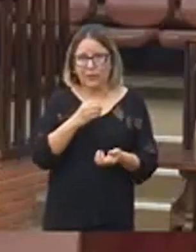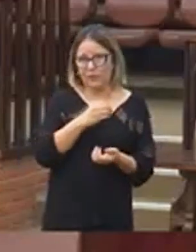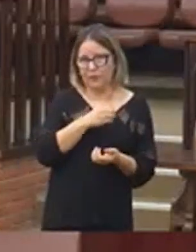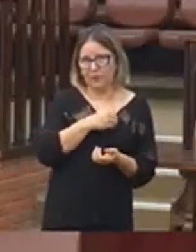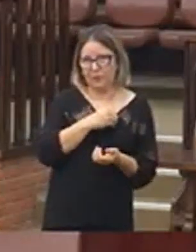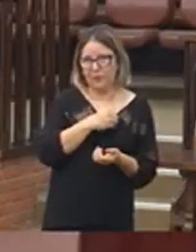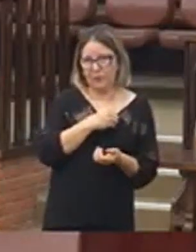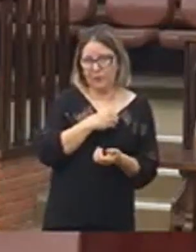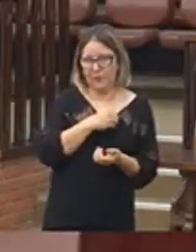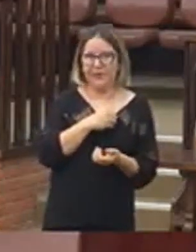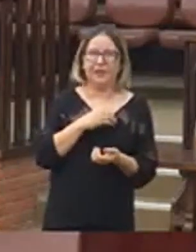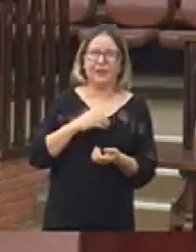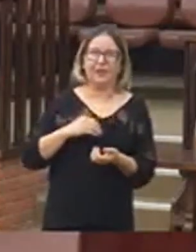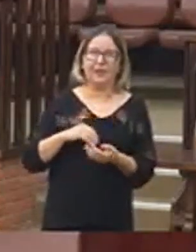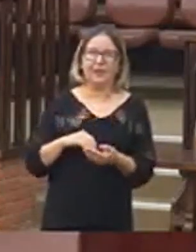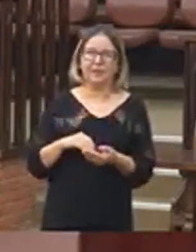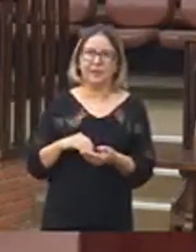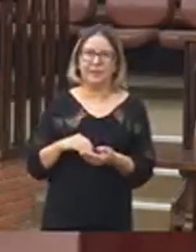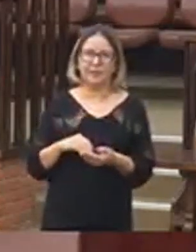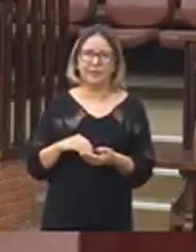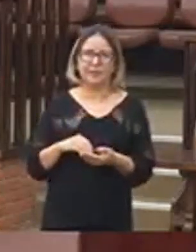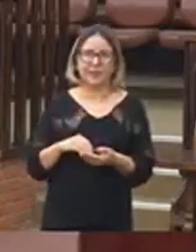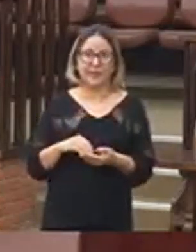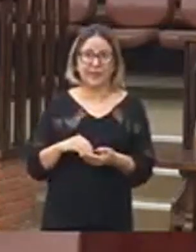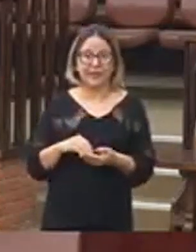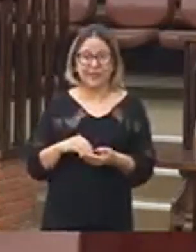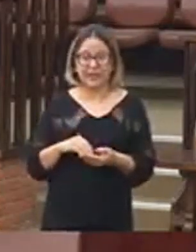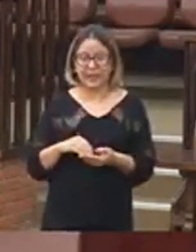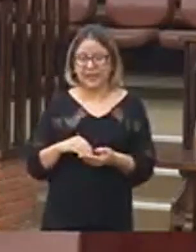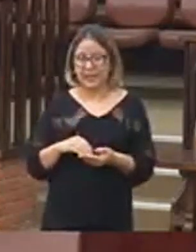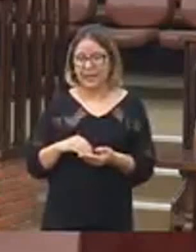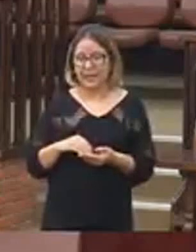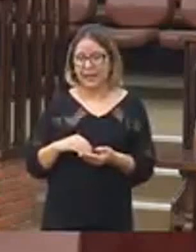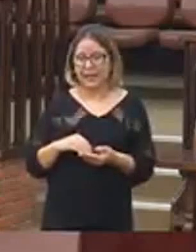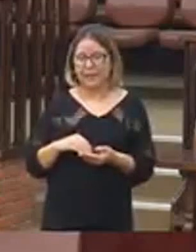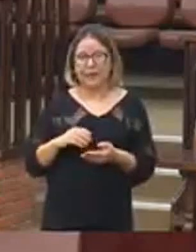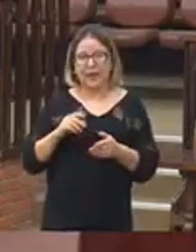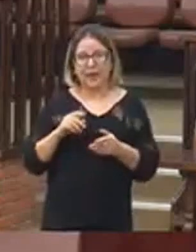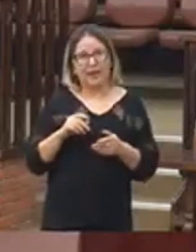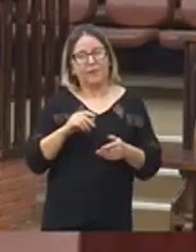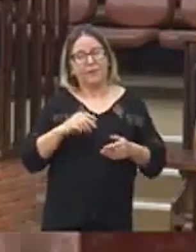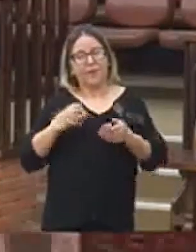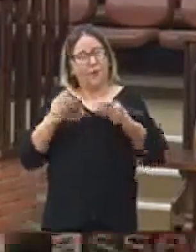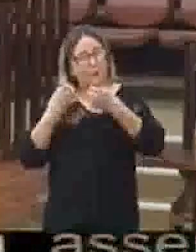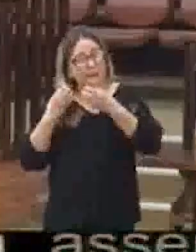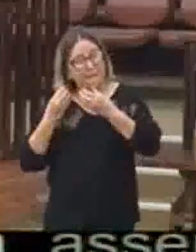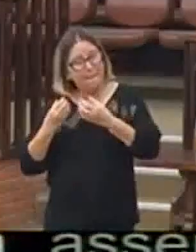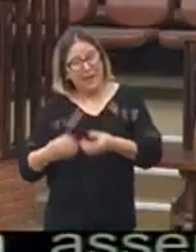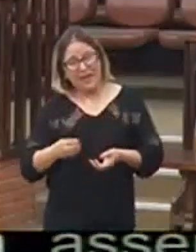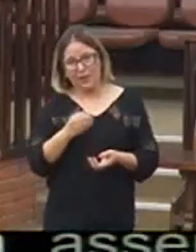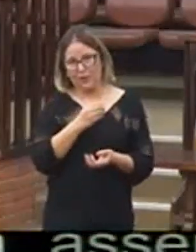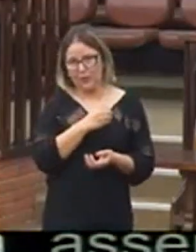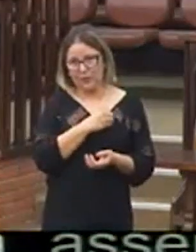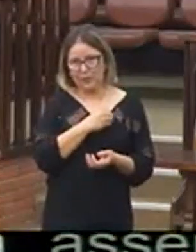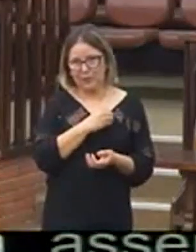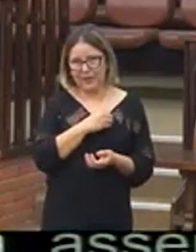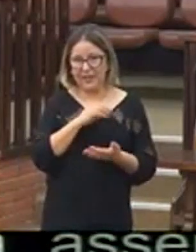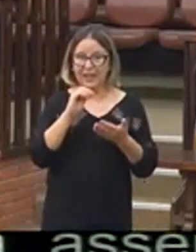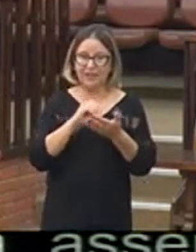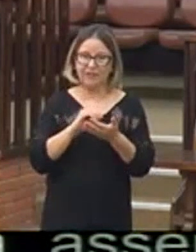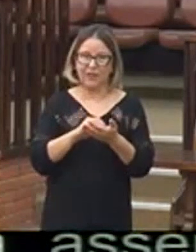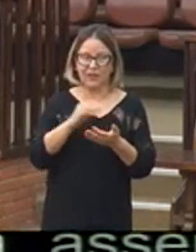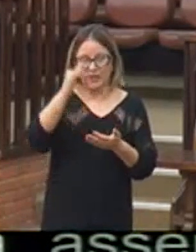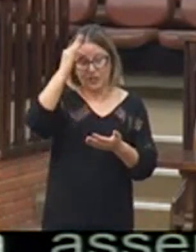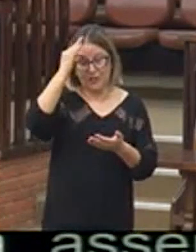que tenazmente nos assedia a incredulidade. O peso do pecado é a incredulidade,